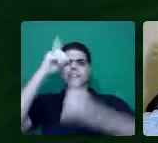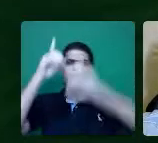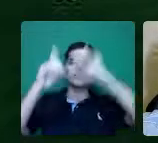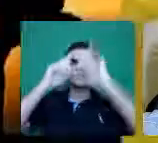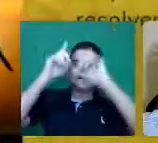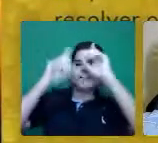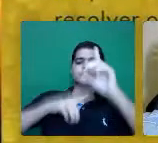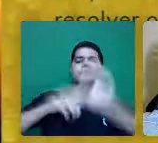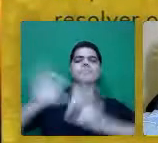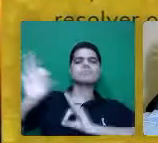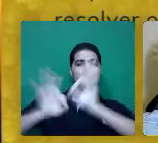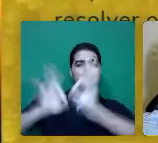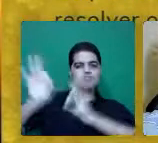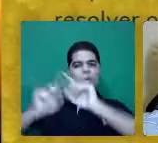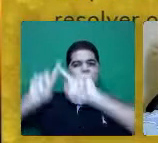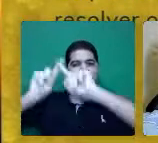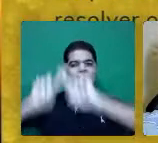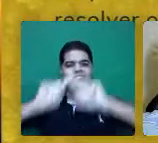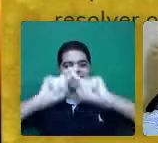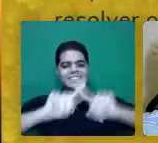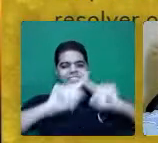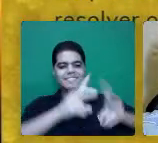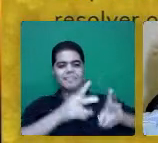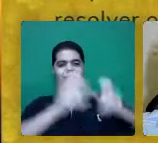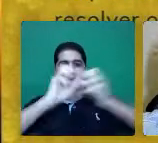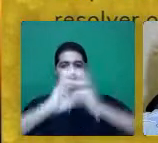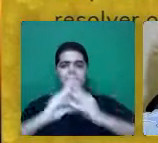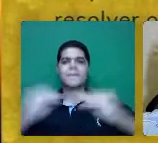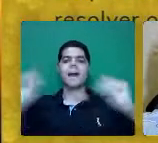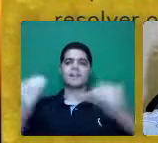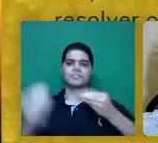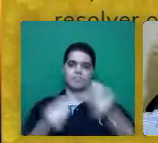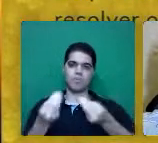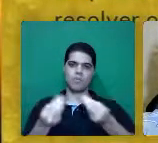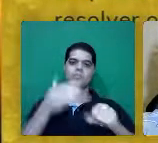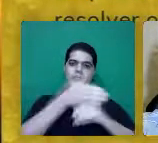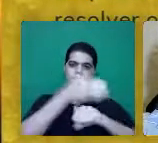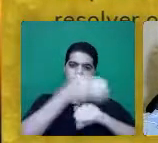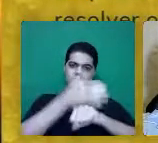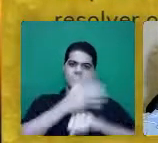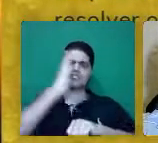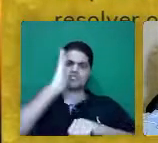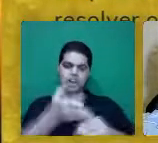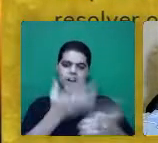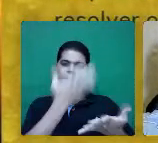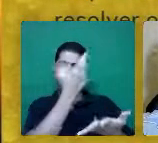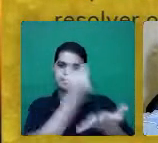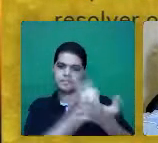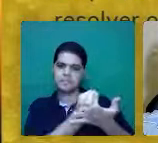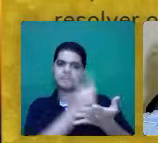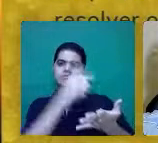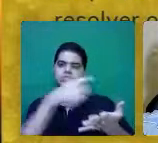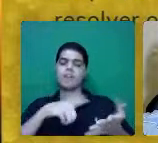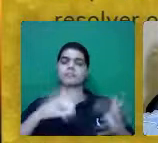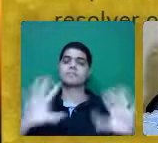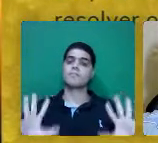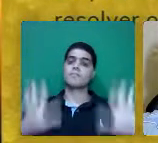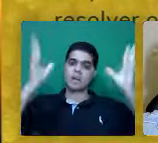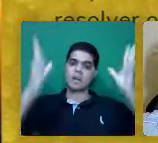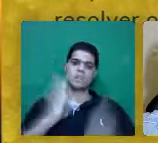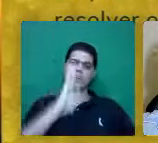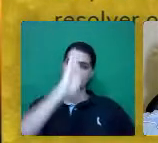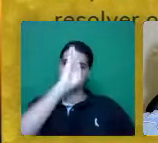resolver esses desafios. E quem é que vai participar, né? Quem é que já está inscrito para participar dessa maratona, que é uma maratona gratuita, qualquer